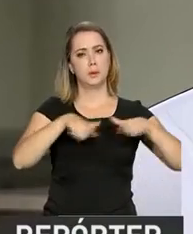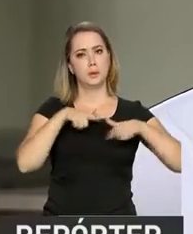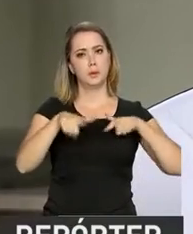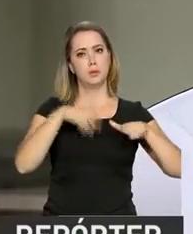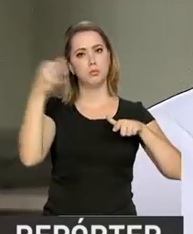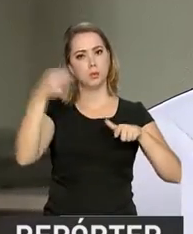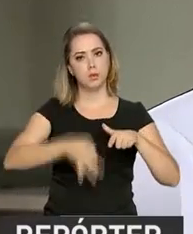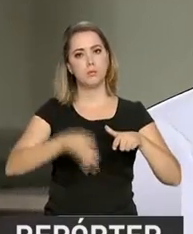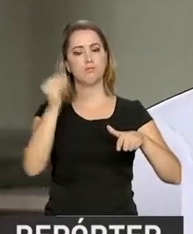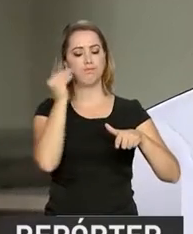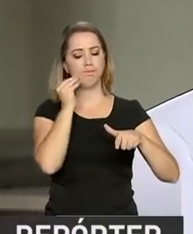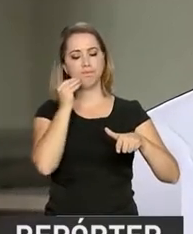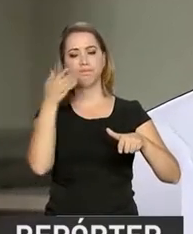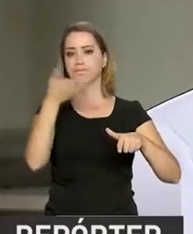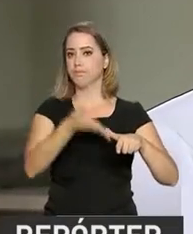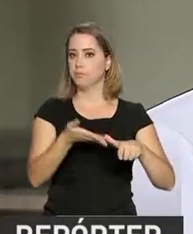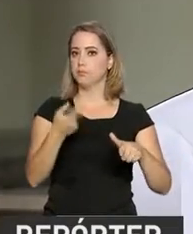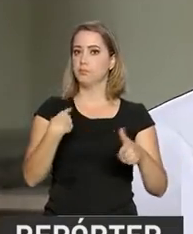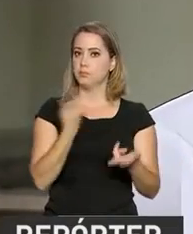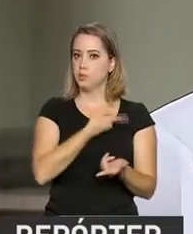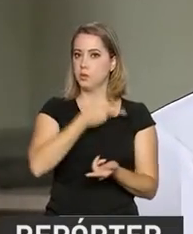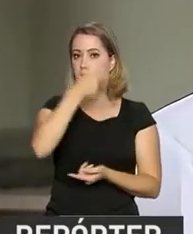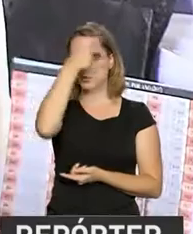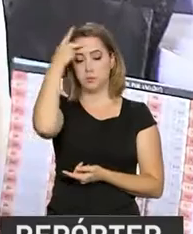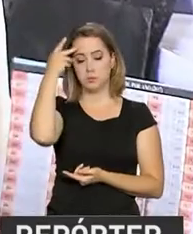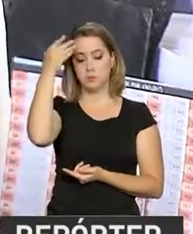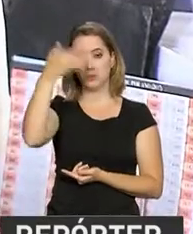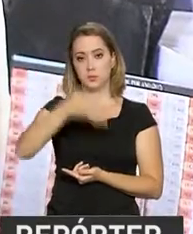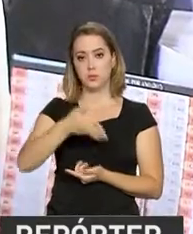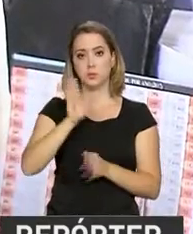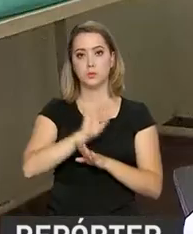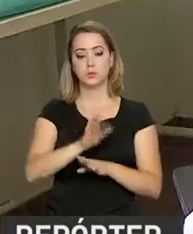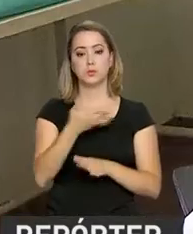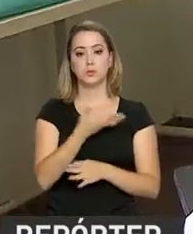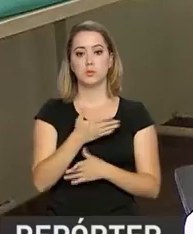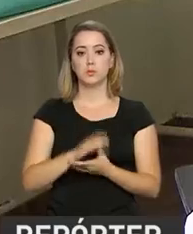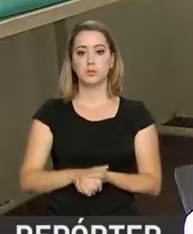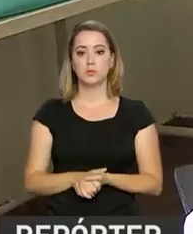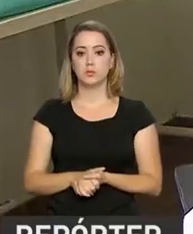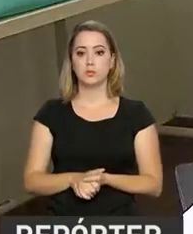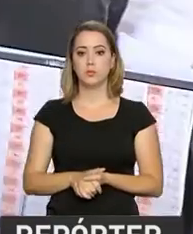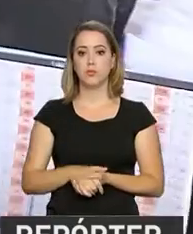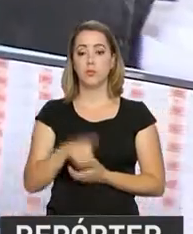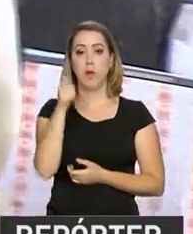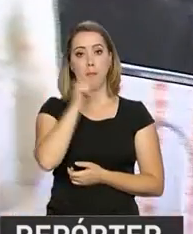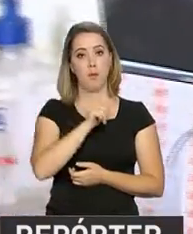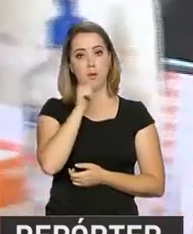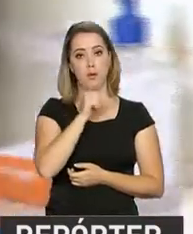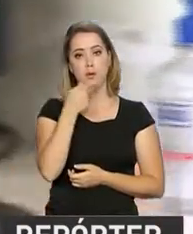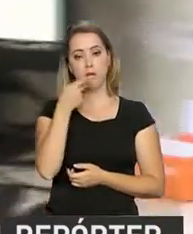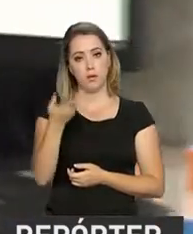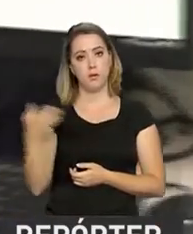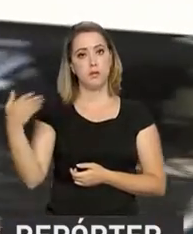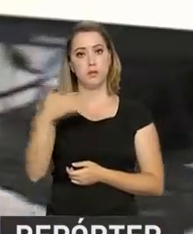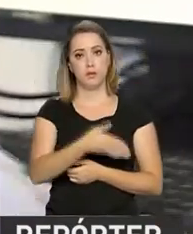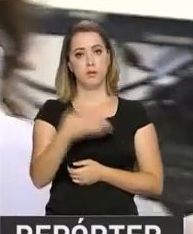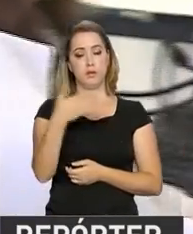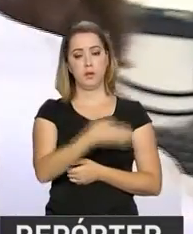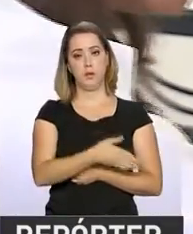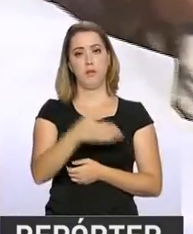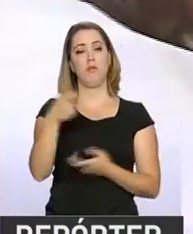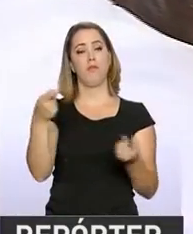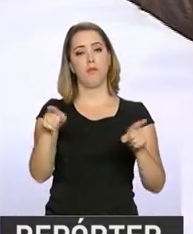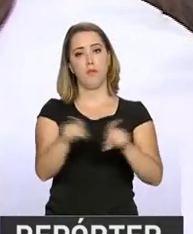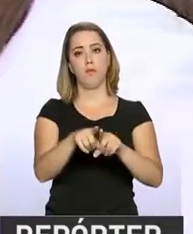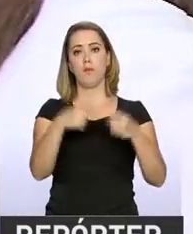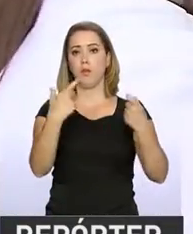também, que os nossos preceptores locais eles têm essa função. Eunice, paciente de Fabiane, conta que costuma vir à unidade básica de saúde